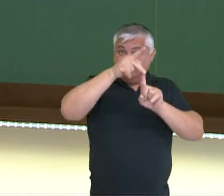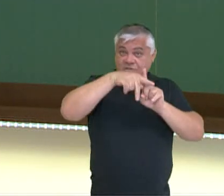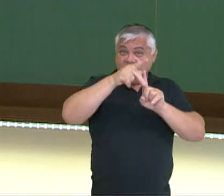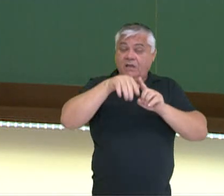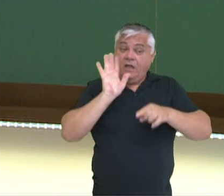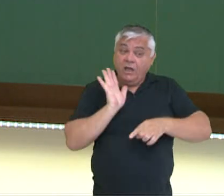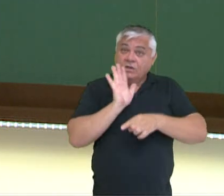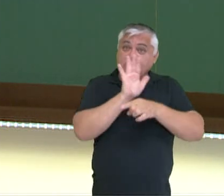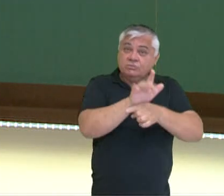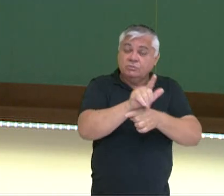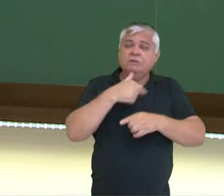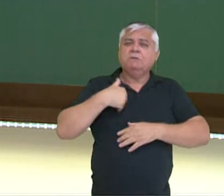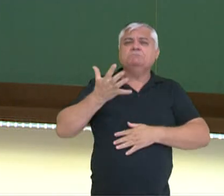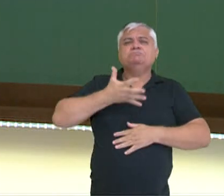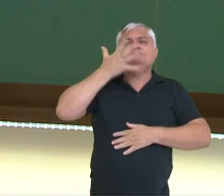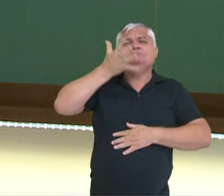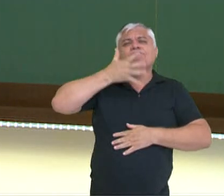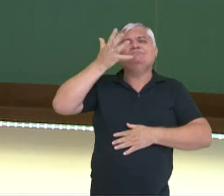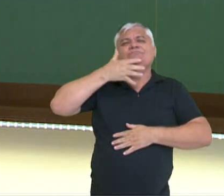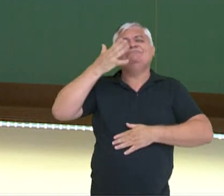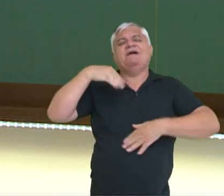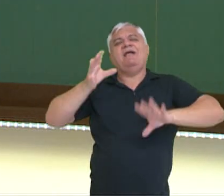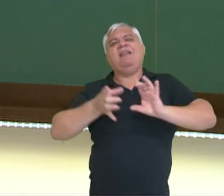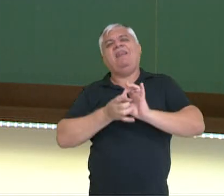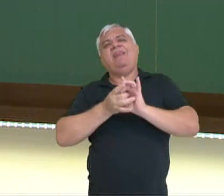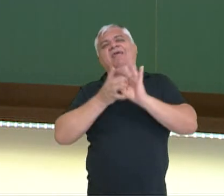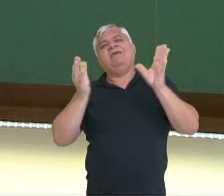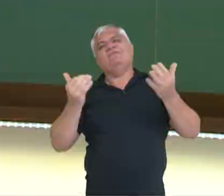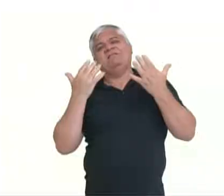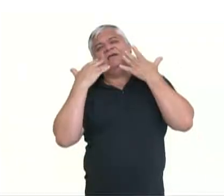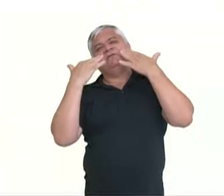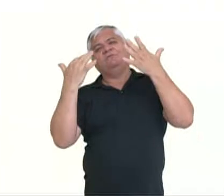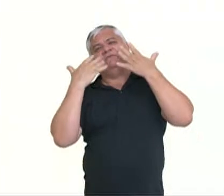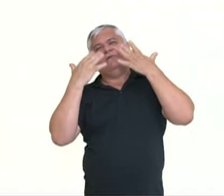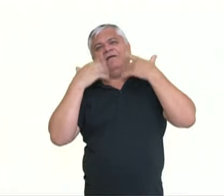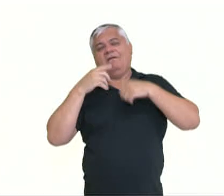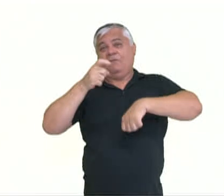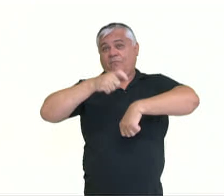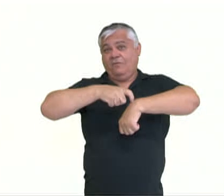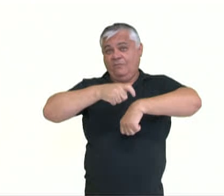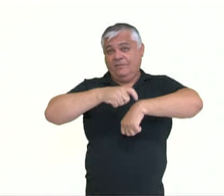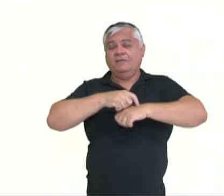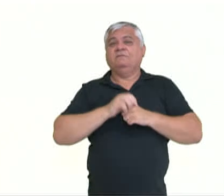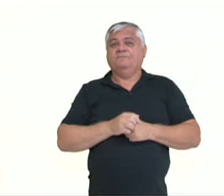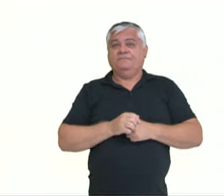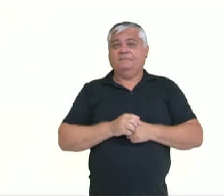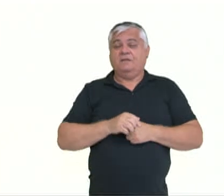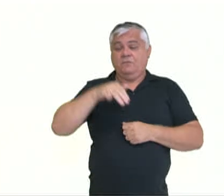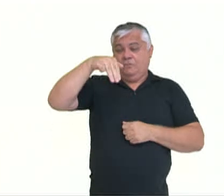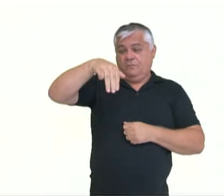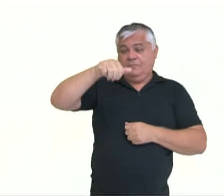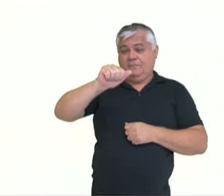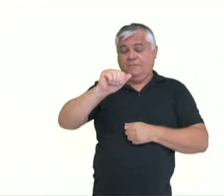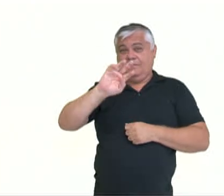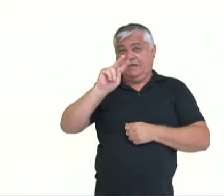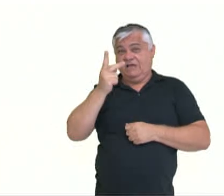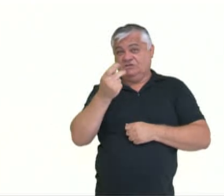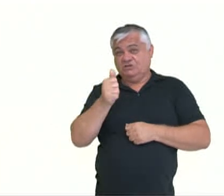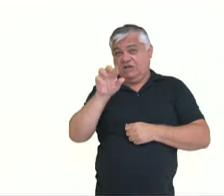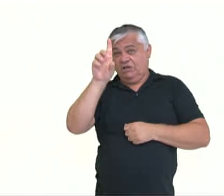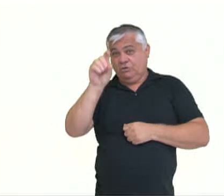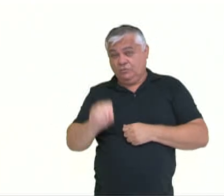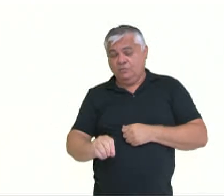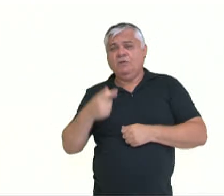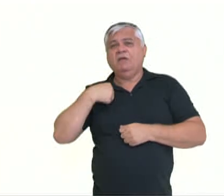ajudou em um discurso mais livre, em diversos momentos. Machado opta pela interlocução, na qual